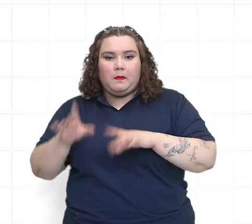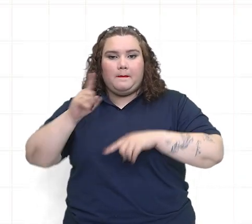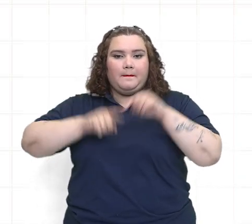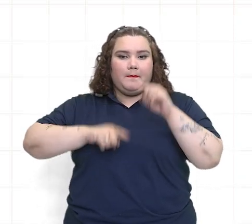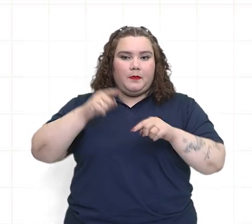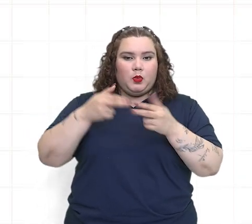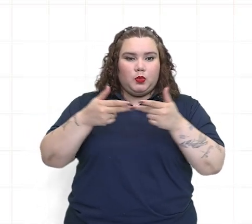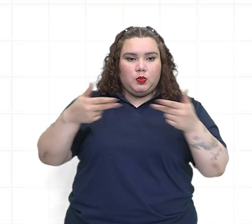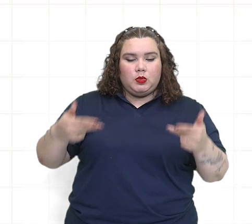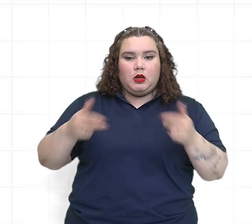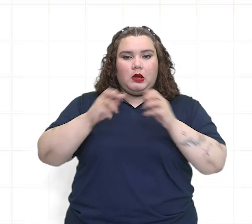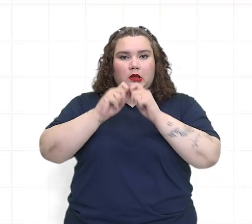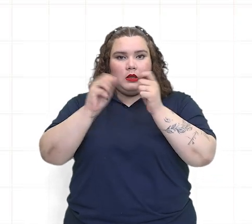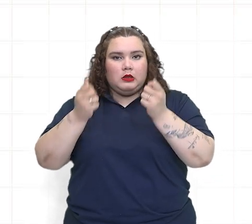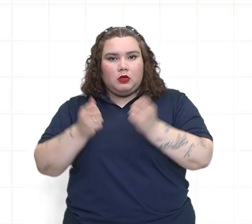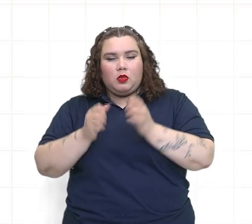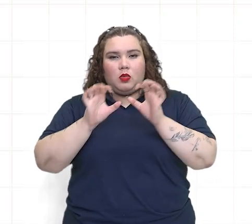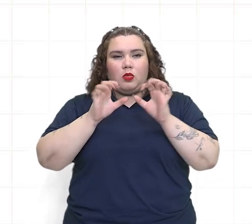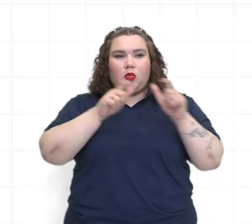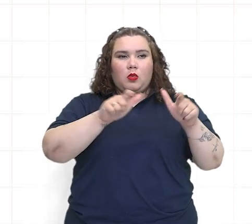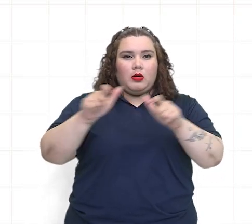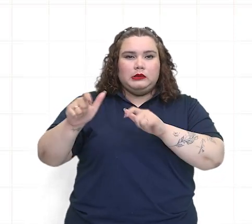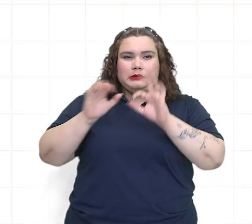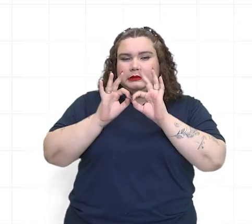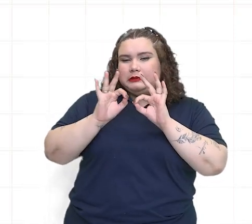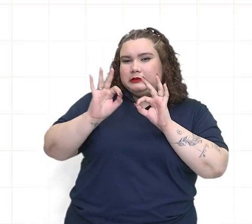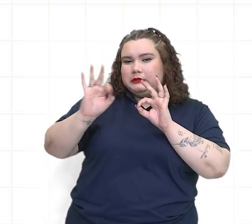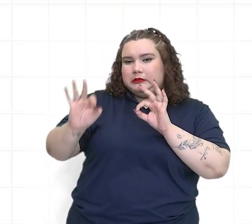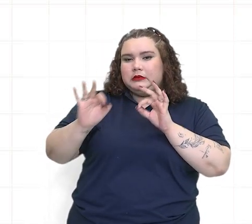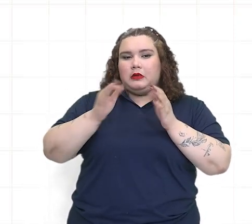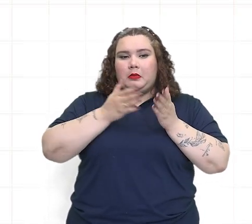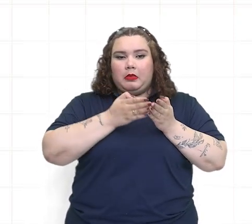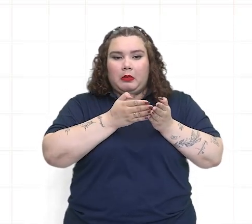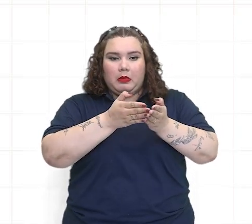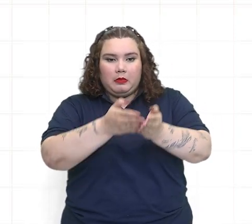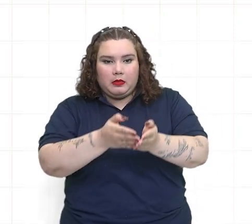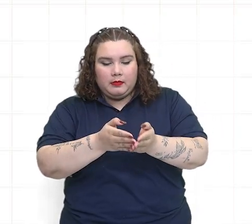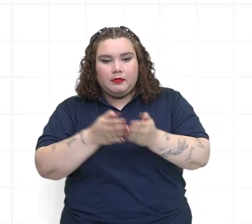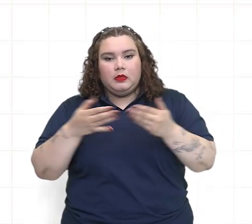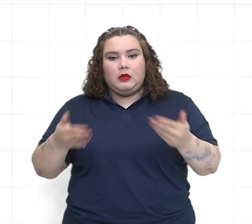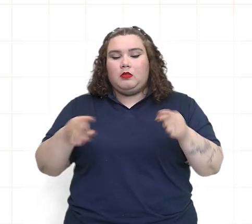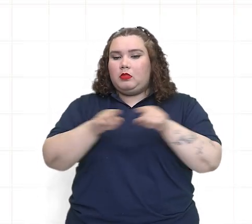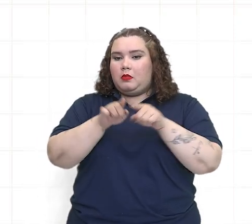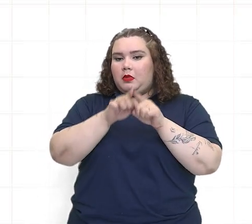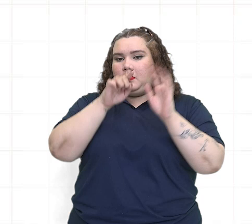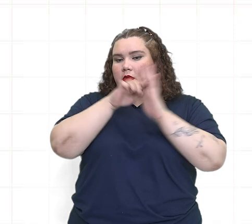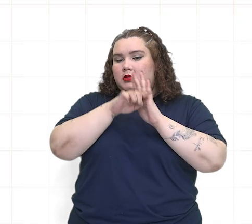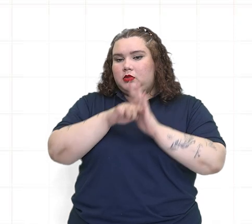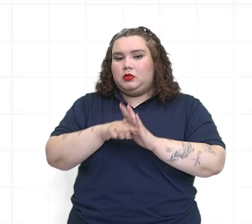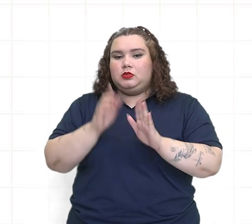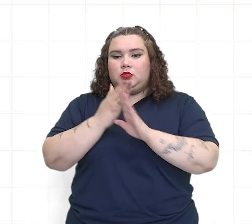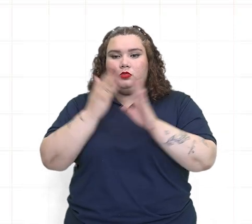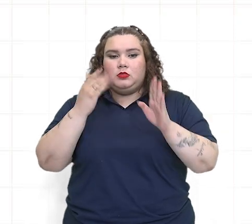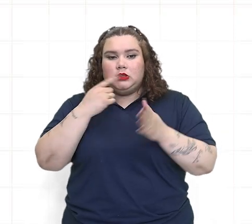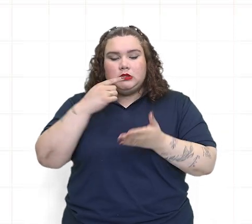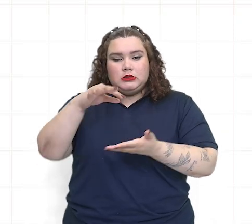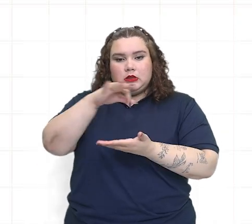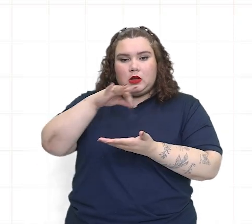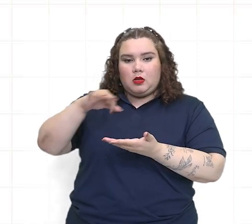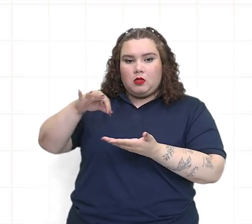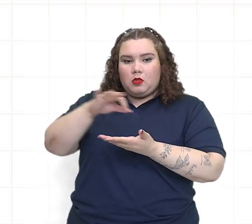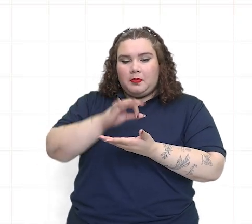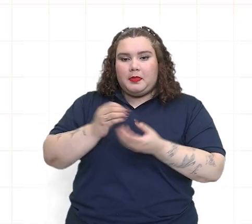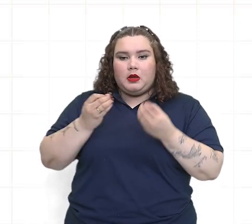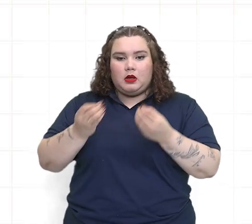comercializavam e vendiam seus produtos e artesanatos em lugares diferentes. Eles também pesquisaram o sal, que